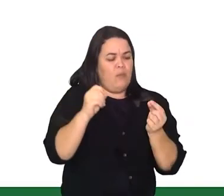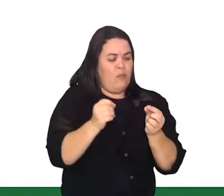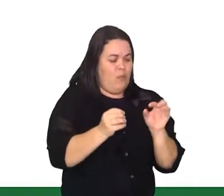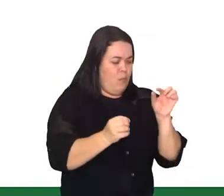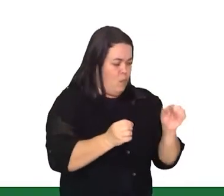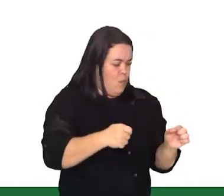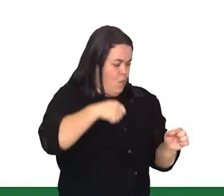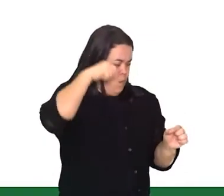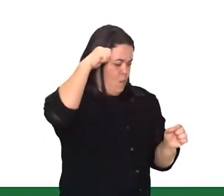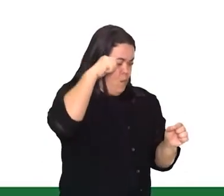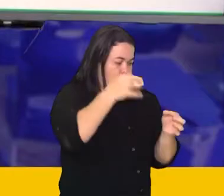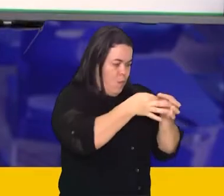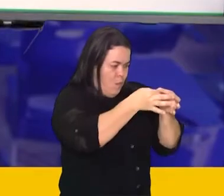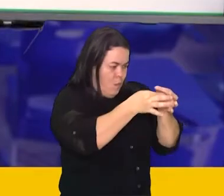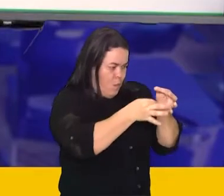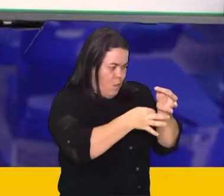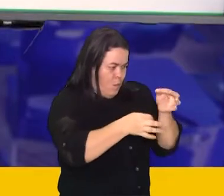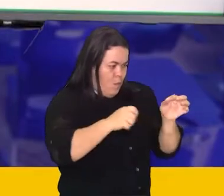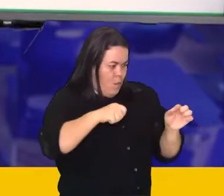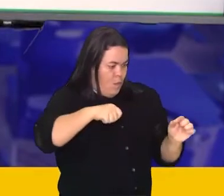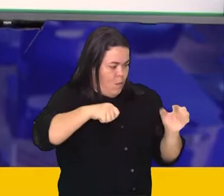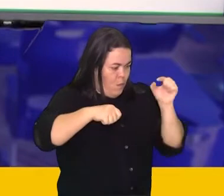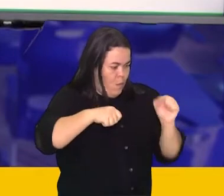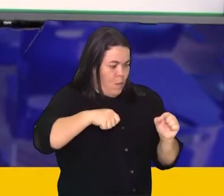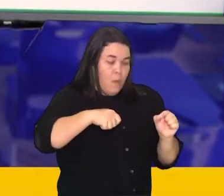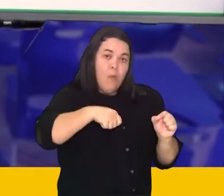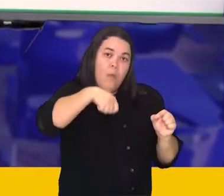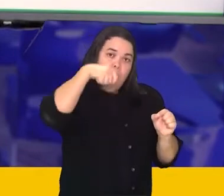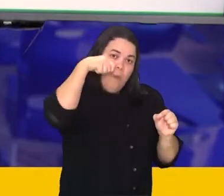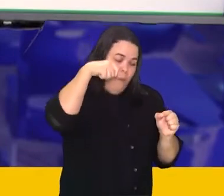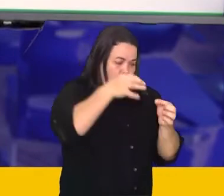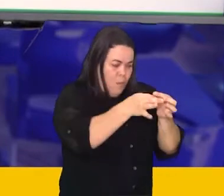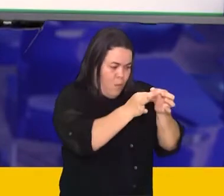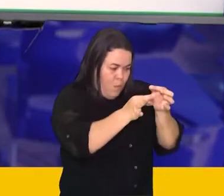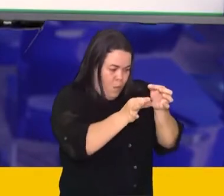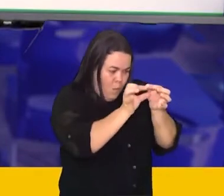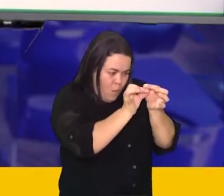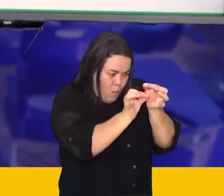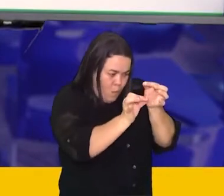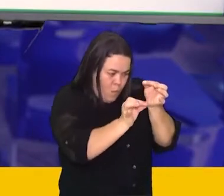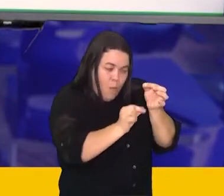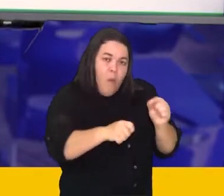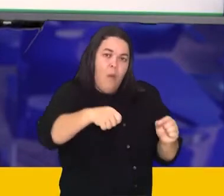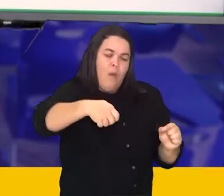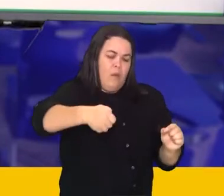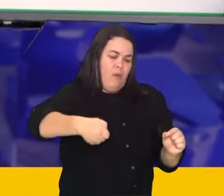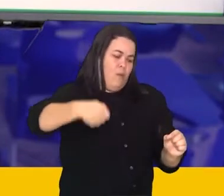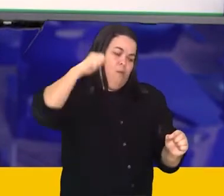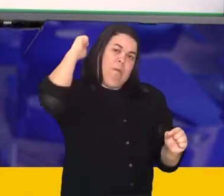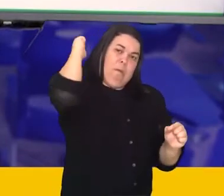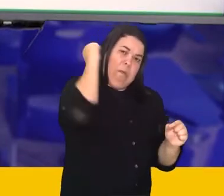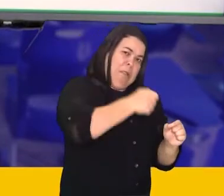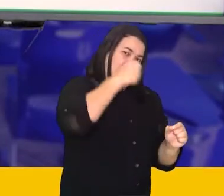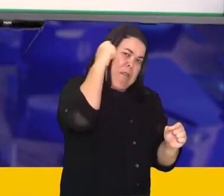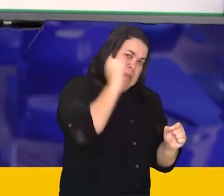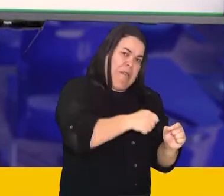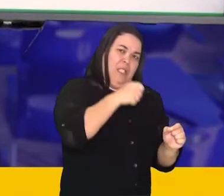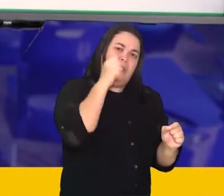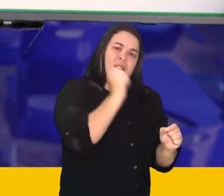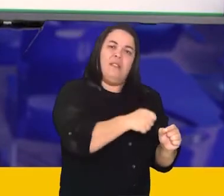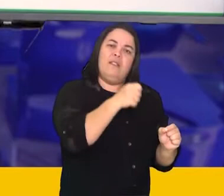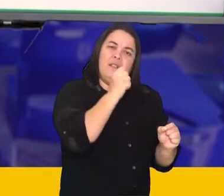de metal, compõe o prego, ele tem uma parte mais pontuda, uma extremidade mais pontuda, que é que vai entrar